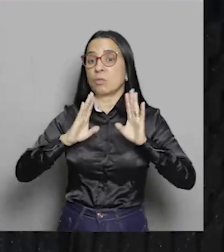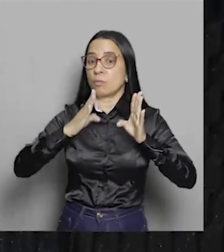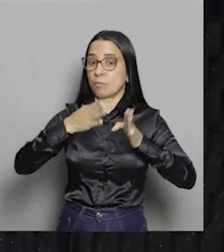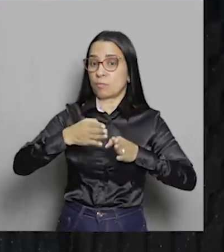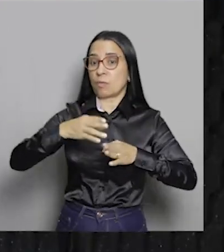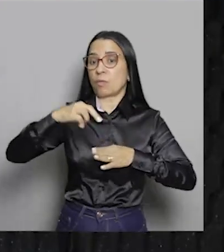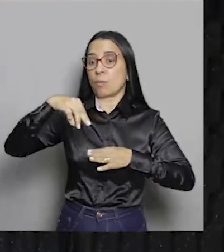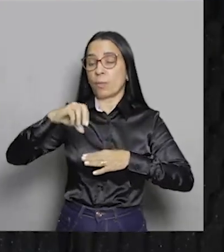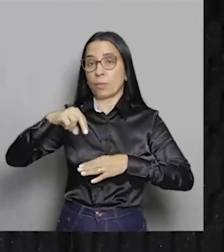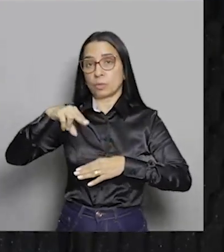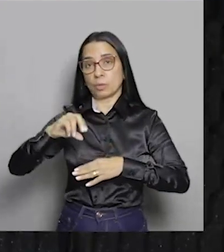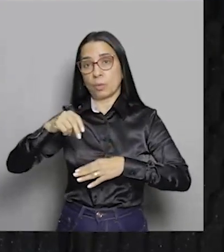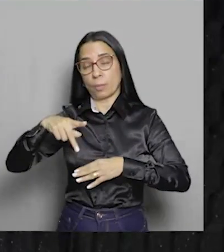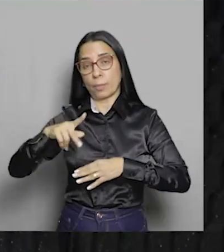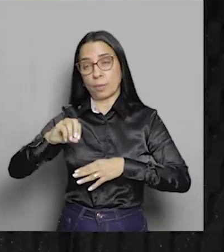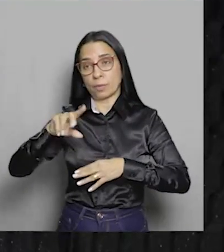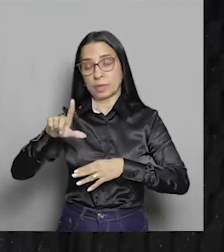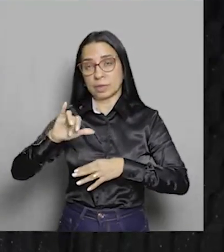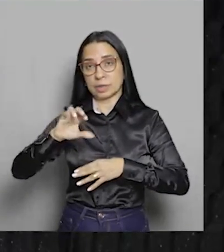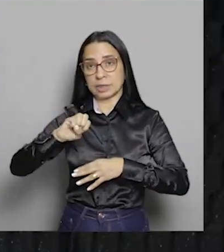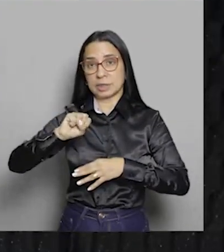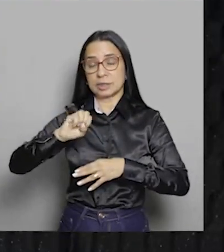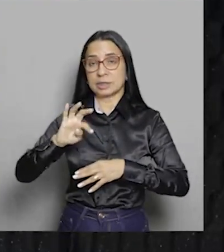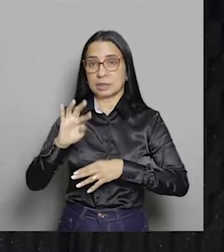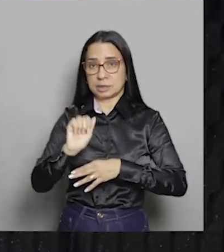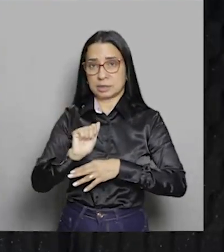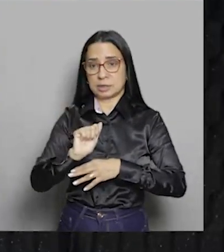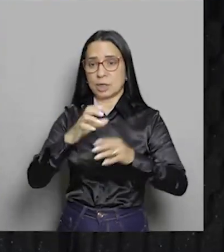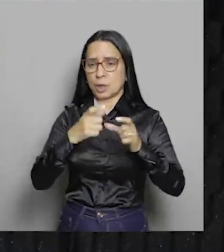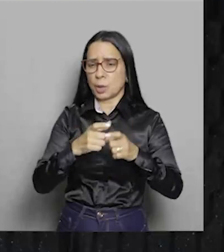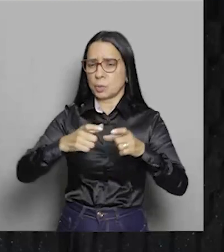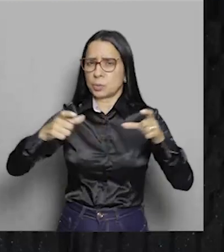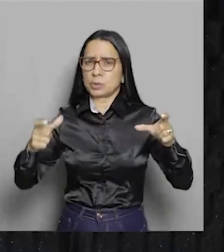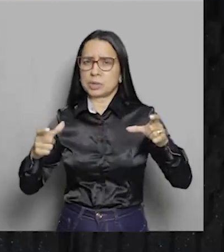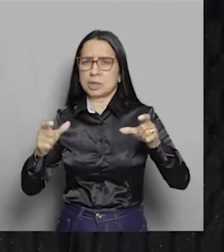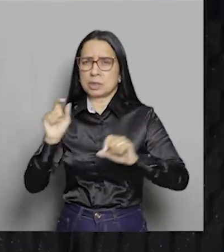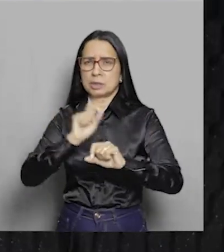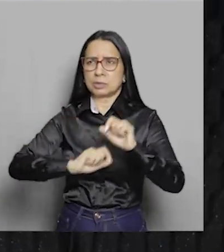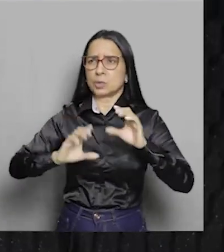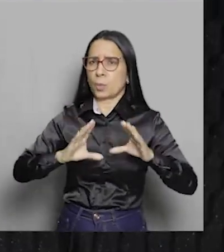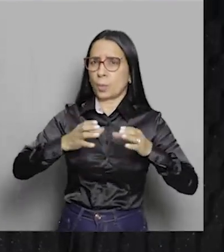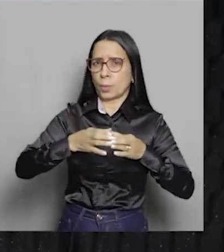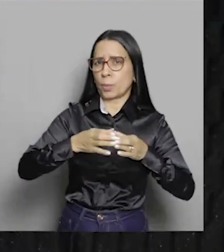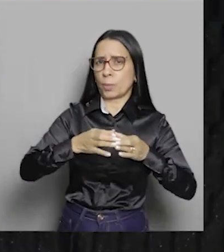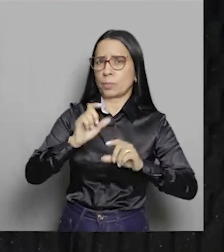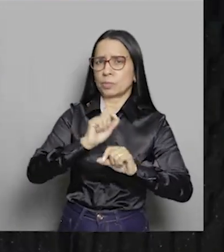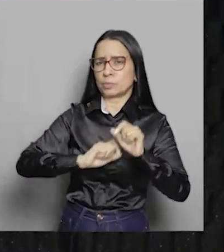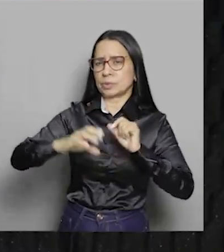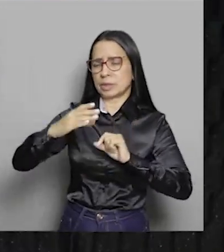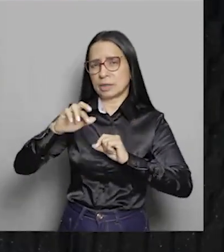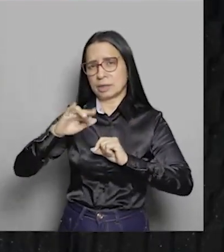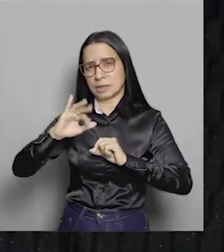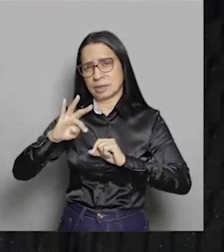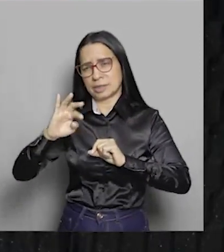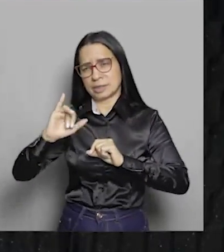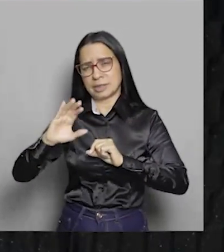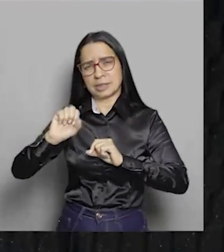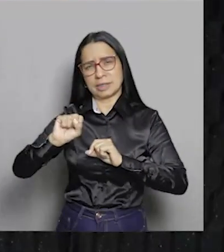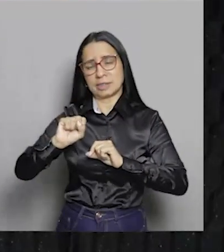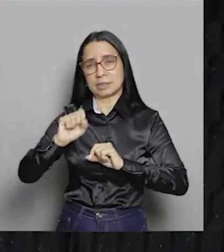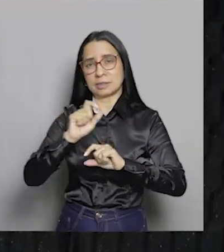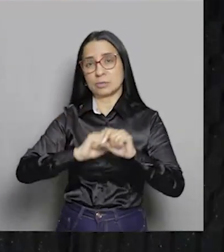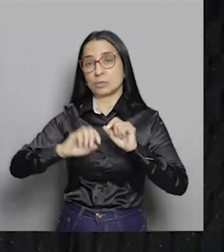monopolista. O capitalismo dos grandes conglomerados, dos cartéis, dos trustes, dos